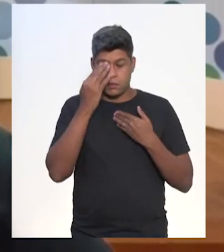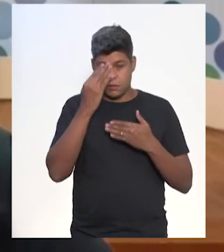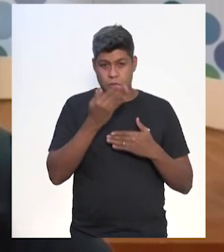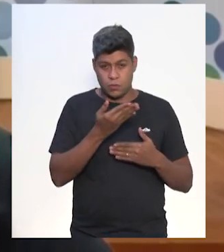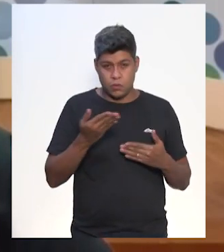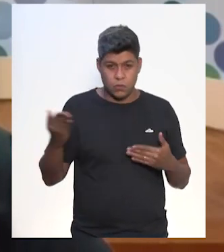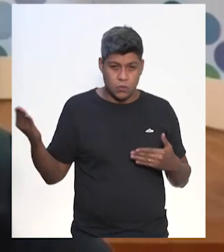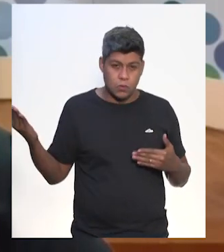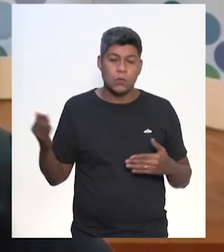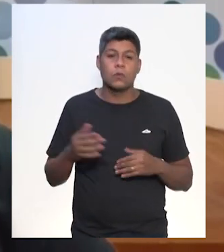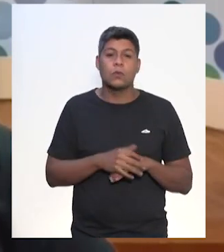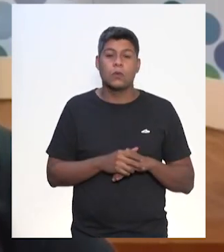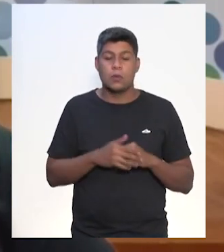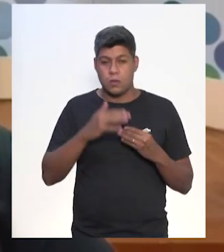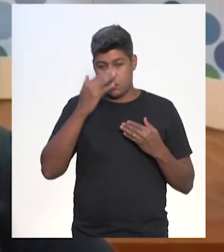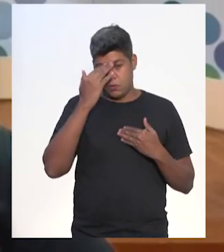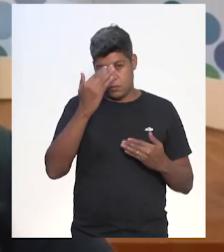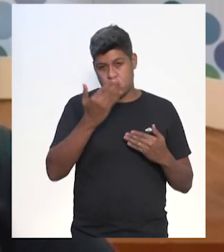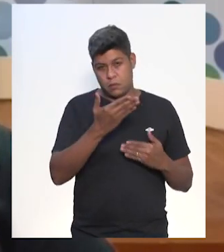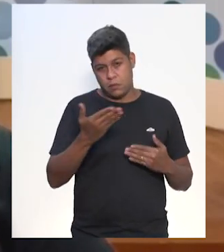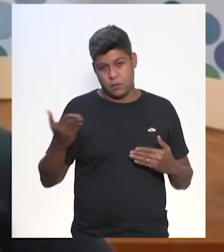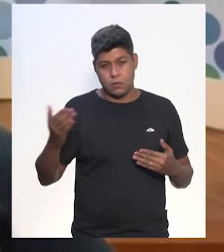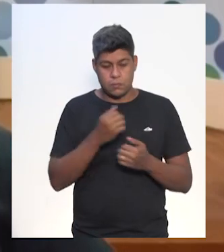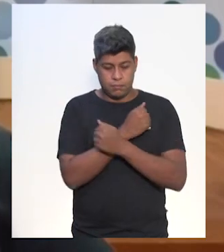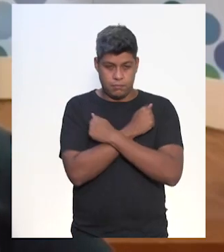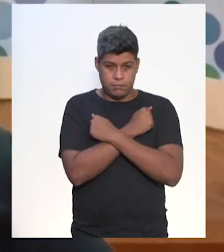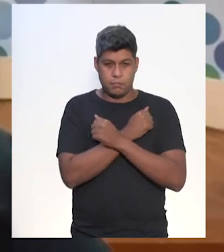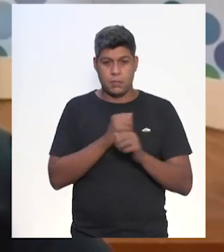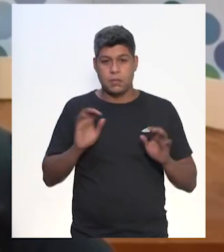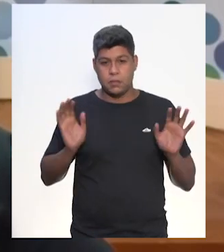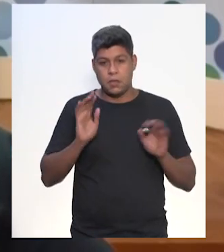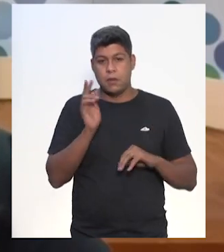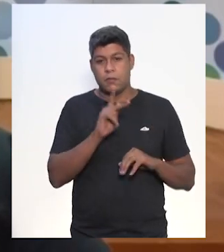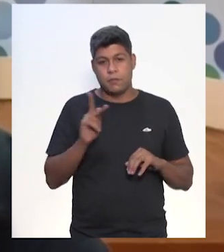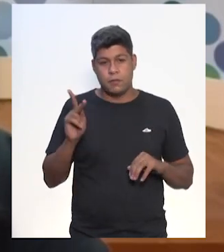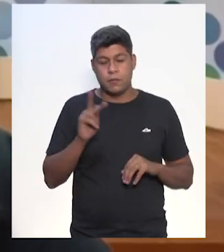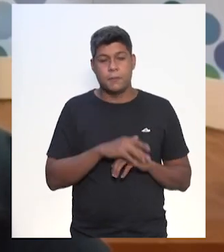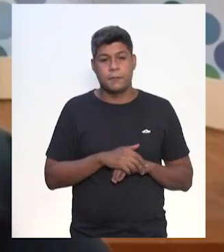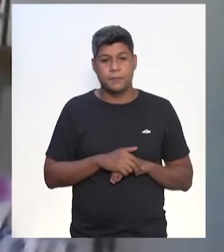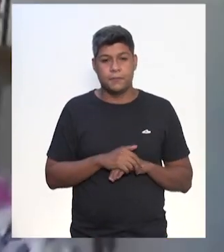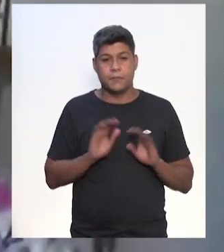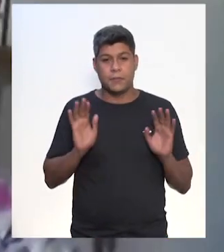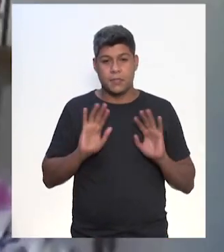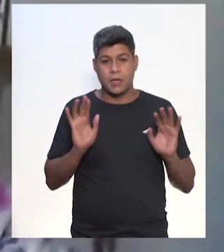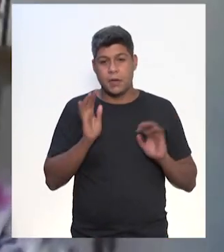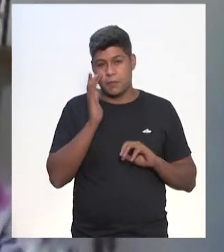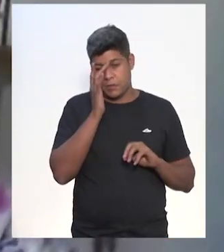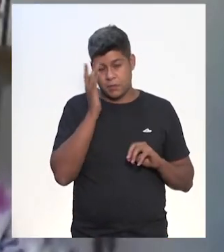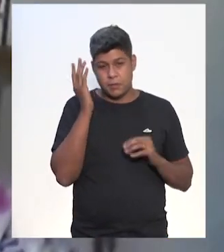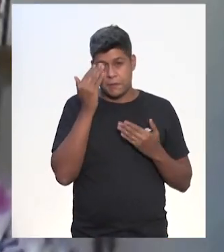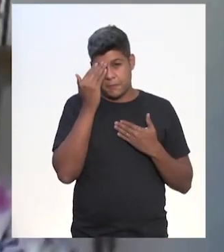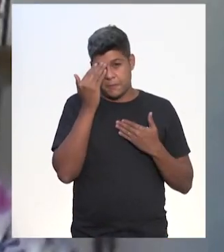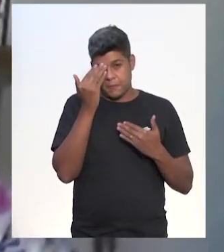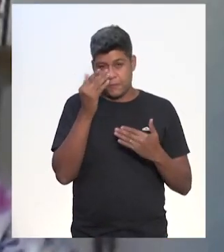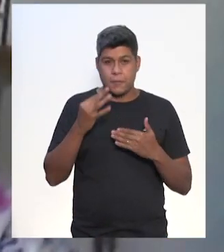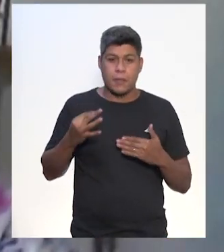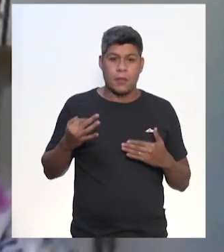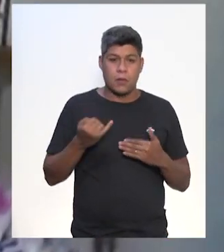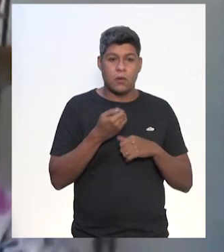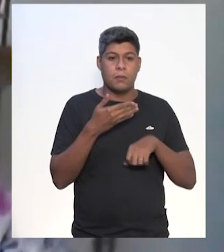todos aí no estúdio. Obrigado a todos, um abraço aí, tchau, professora Luísa. Tchau, tchau, pessoal. Muito obrigada a todos